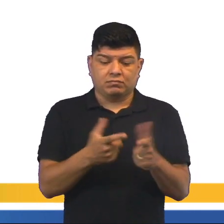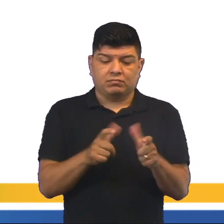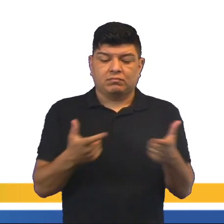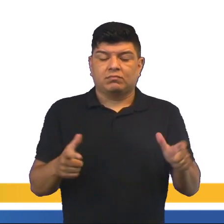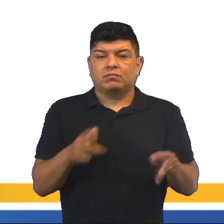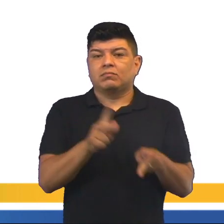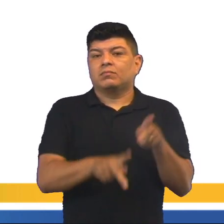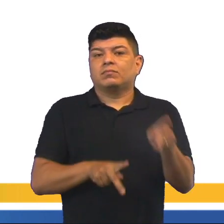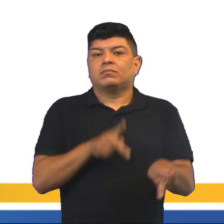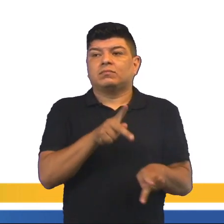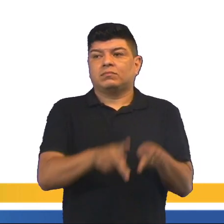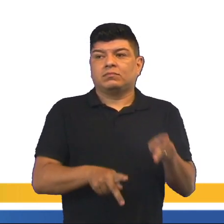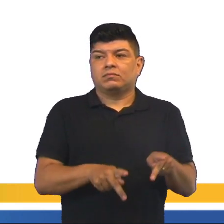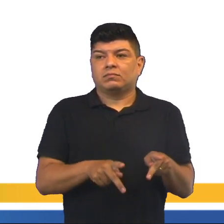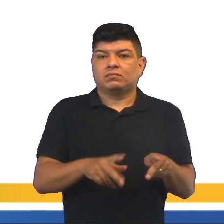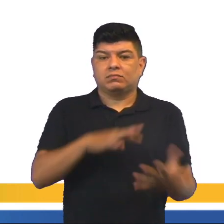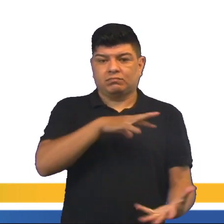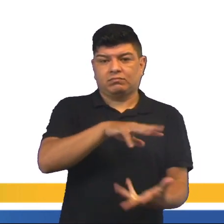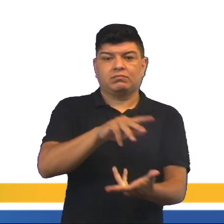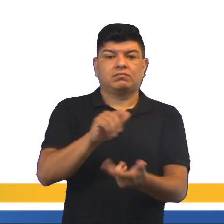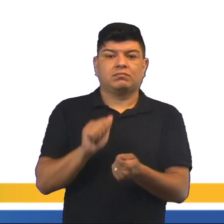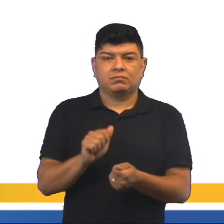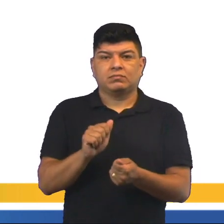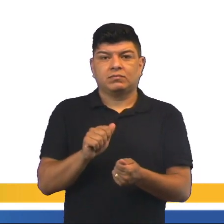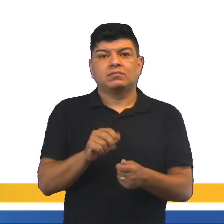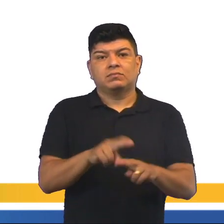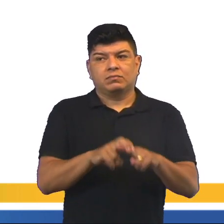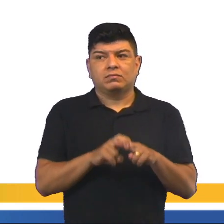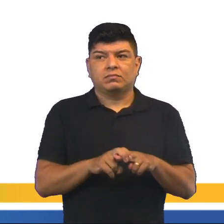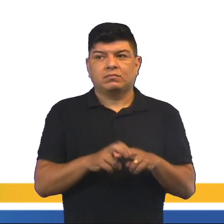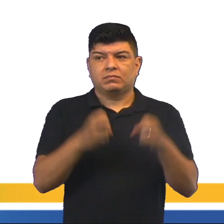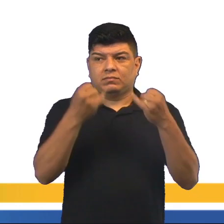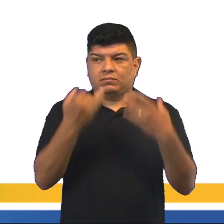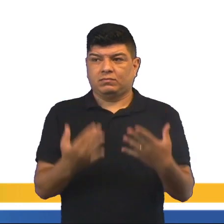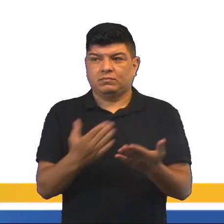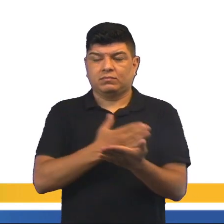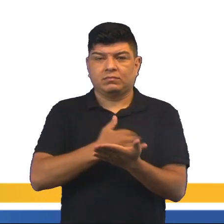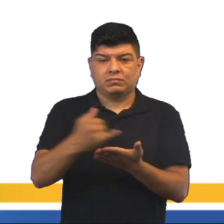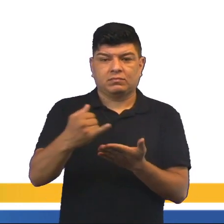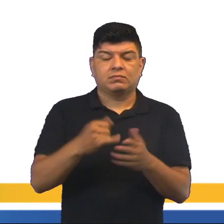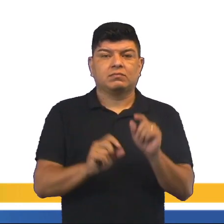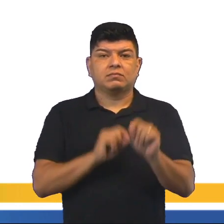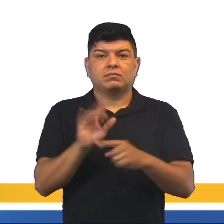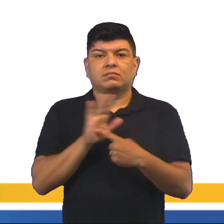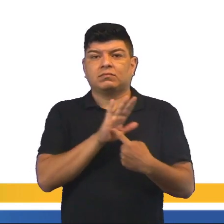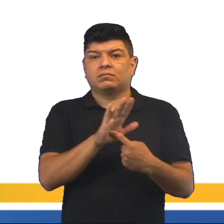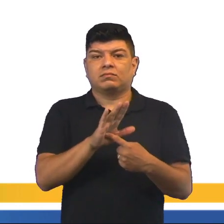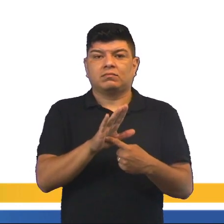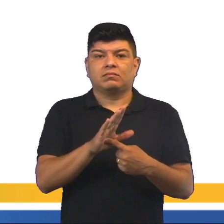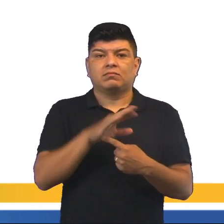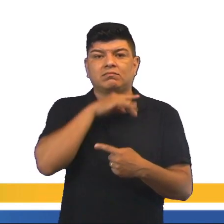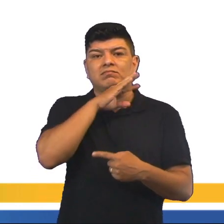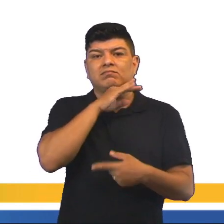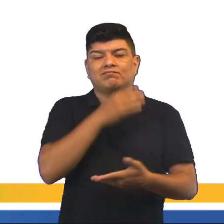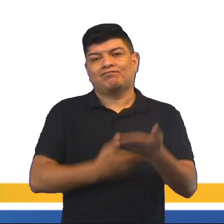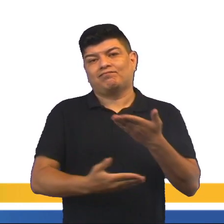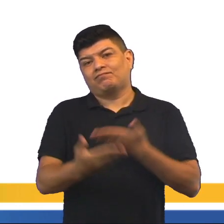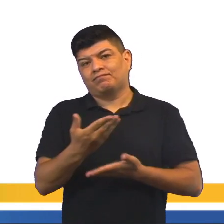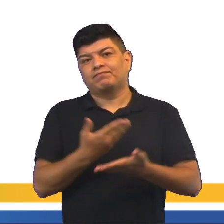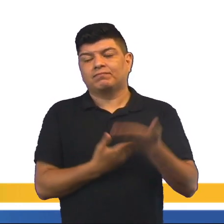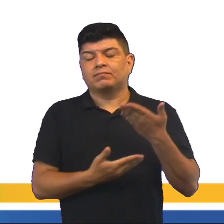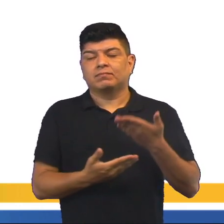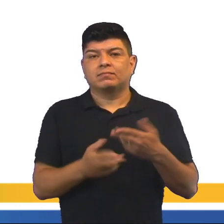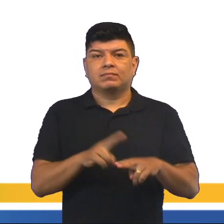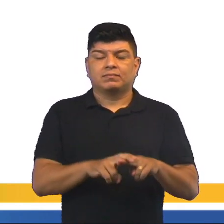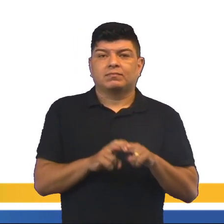crescimento populacional é a nível de mundo. Então, a população, como eu citei na introdução, ela está mal distribuída em relação a isto.